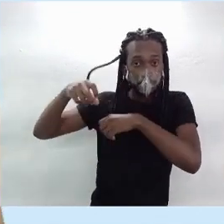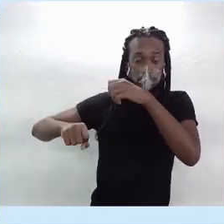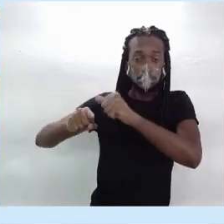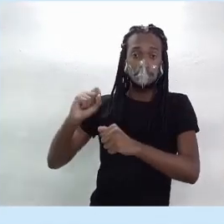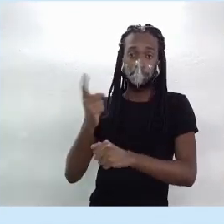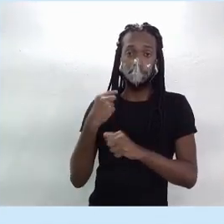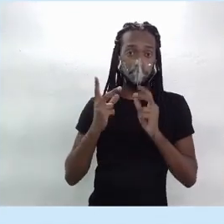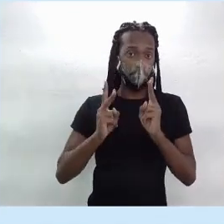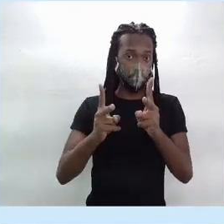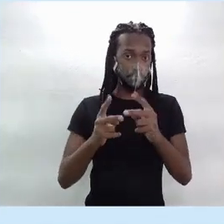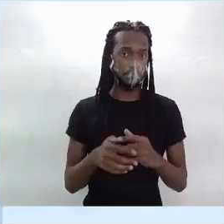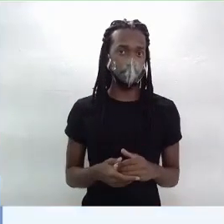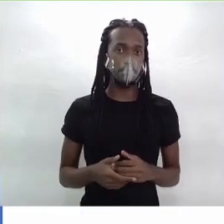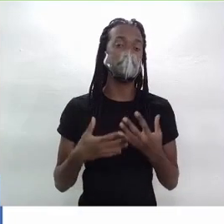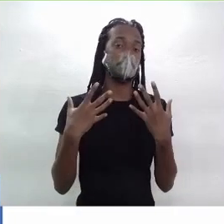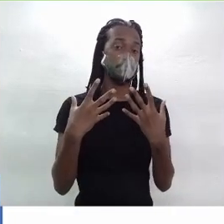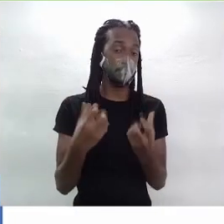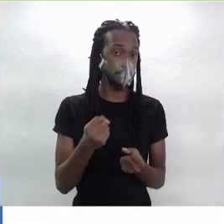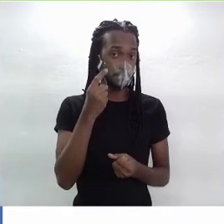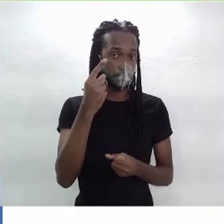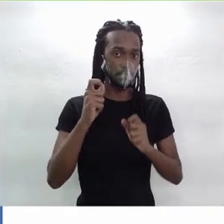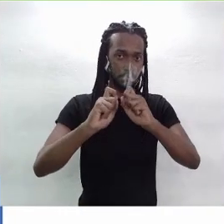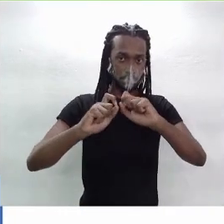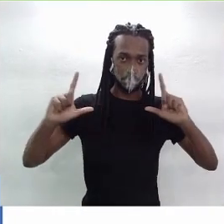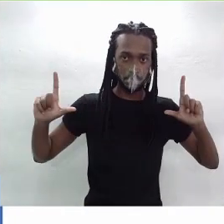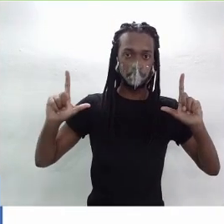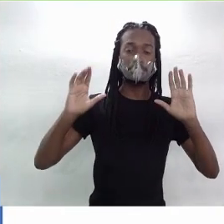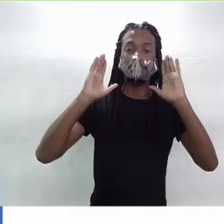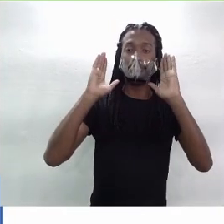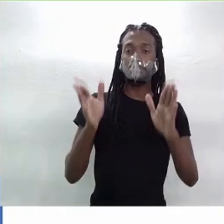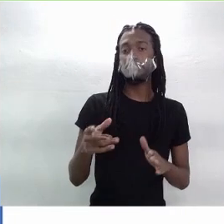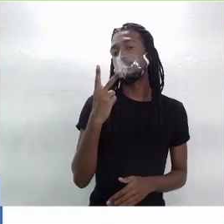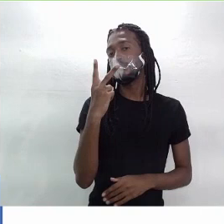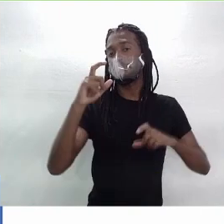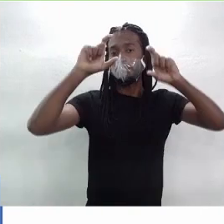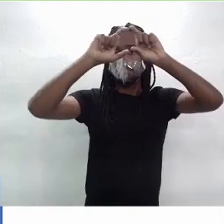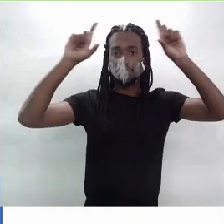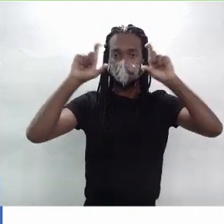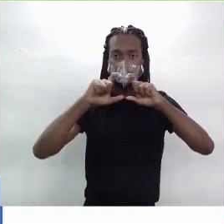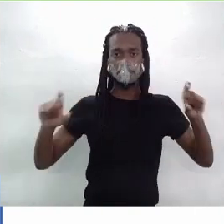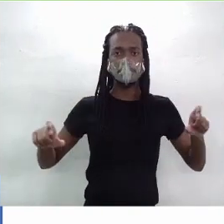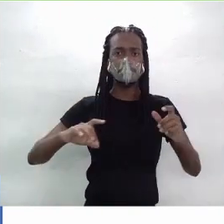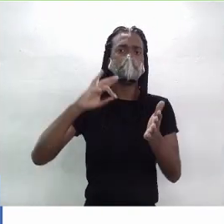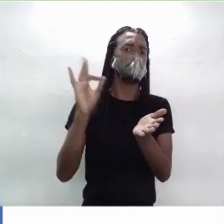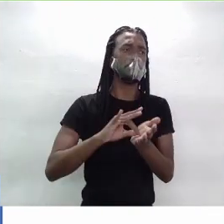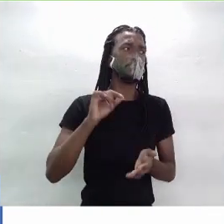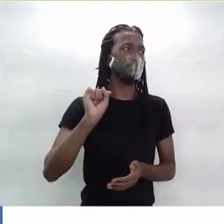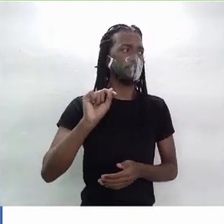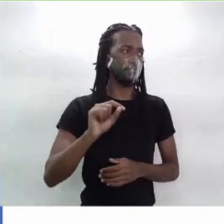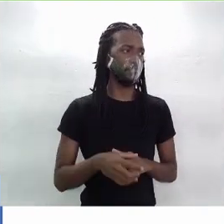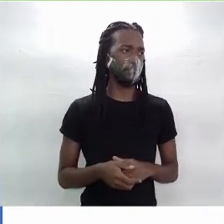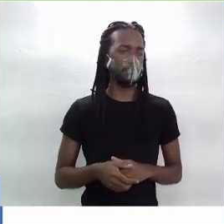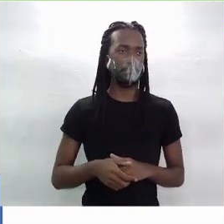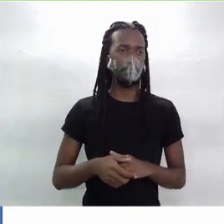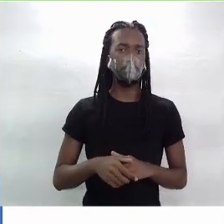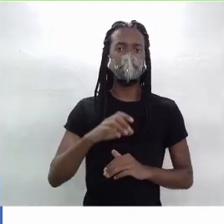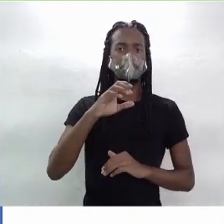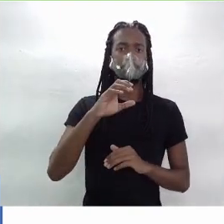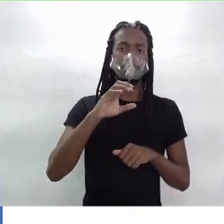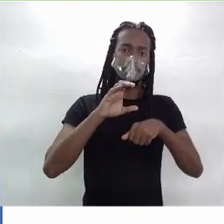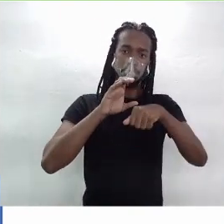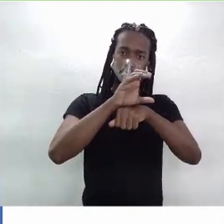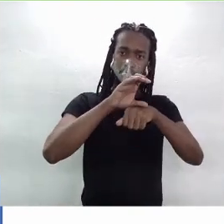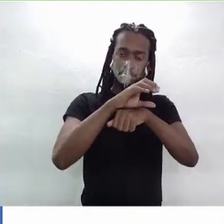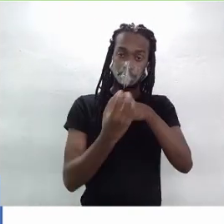Vamos adiante. Na tela, nós temos esses dois pontos. De fato, a Constituição inaugura um